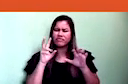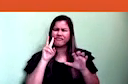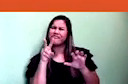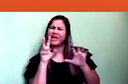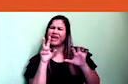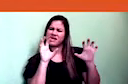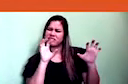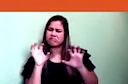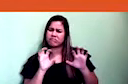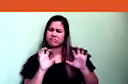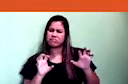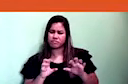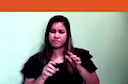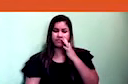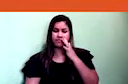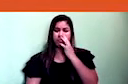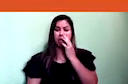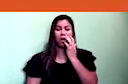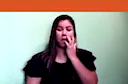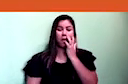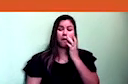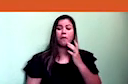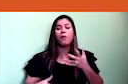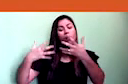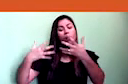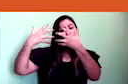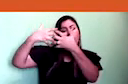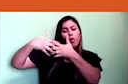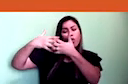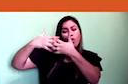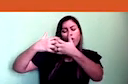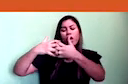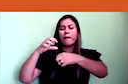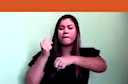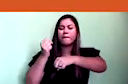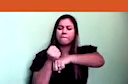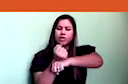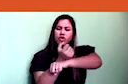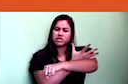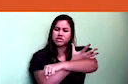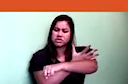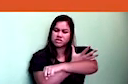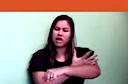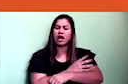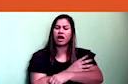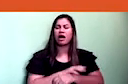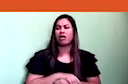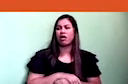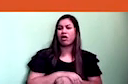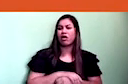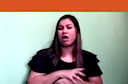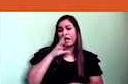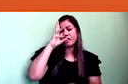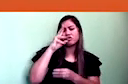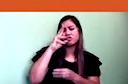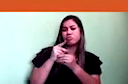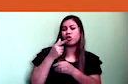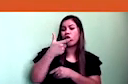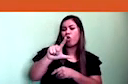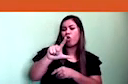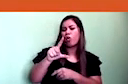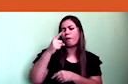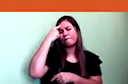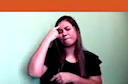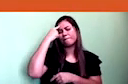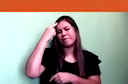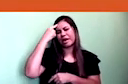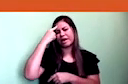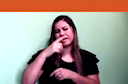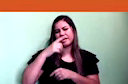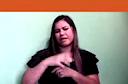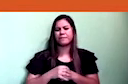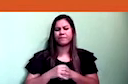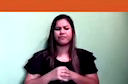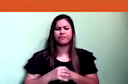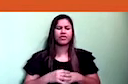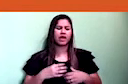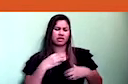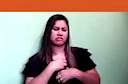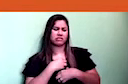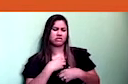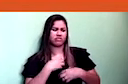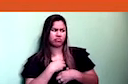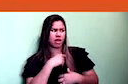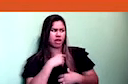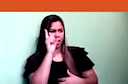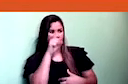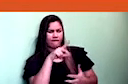outros, né, que é o raciocínio emocional, a emotização demais, presumir sentimentos, né, presumir que sentimentos são fatos, né?